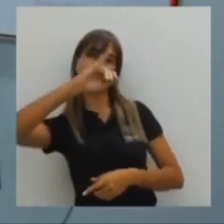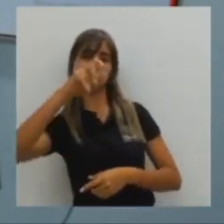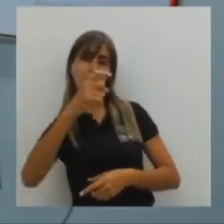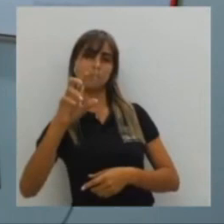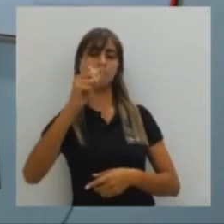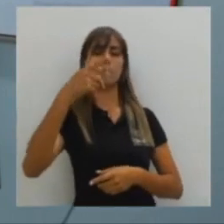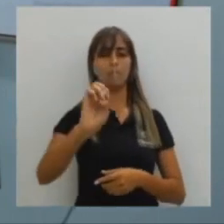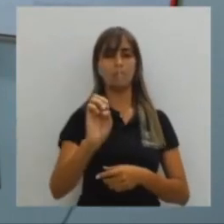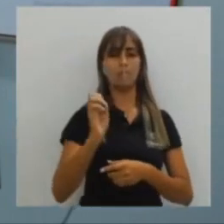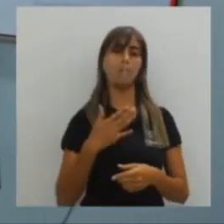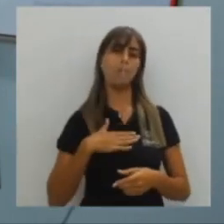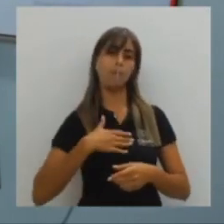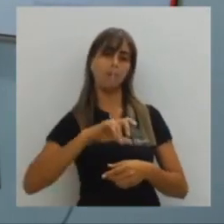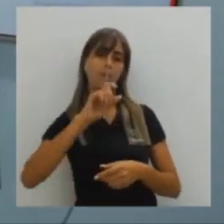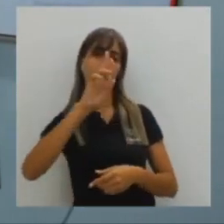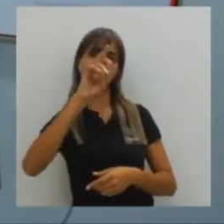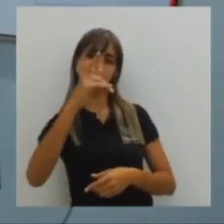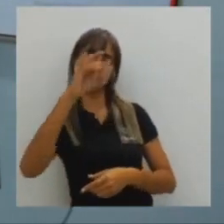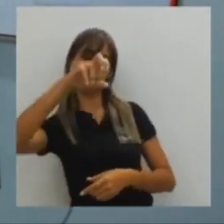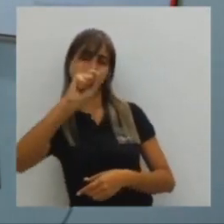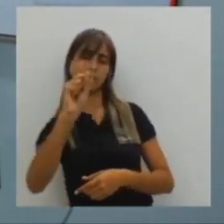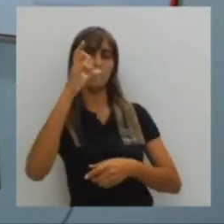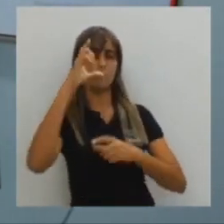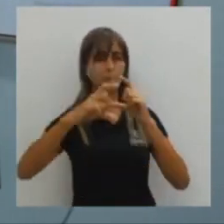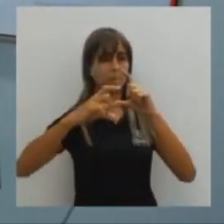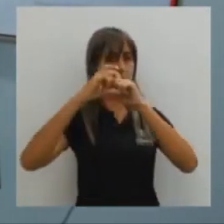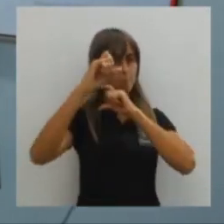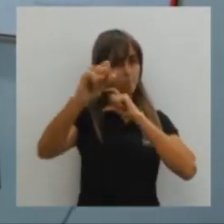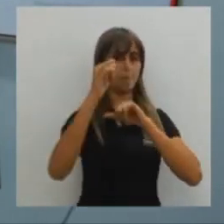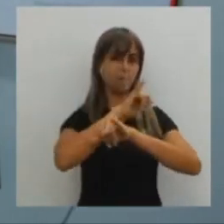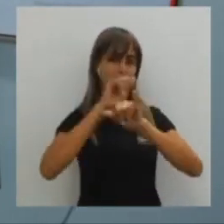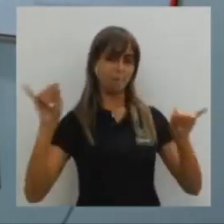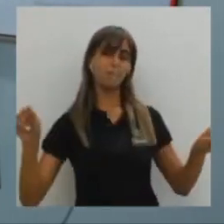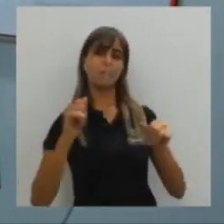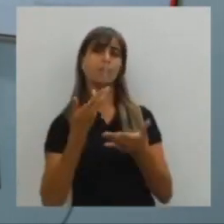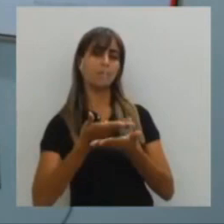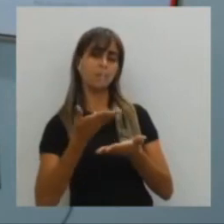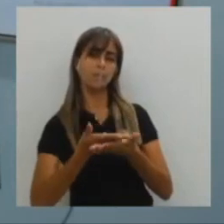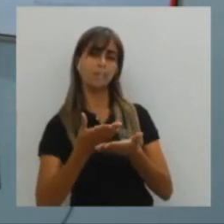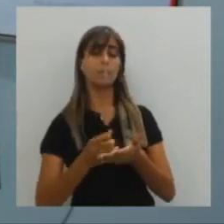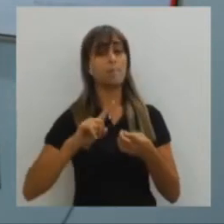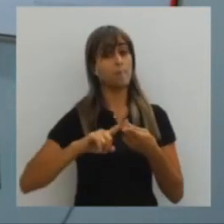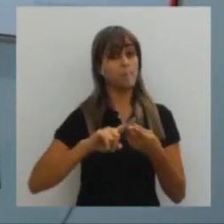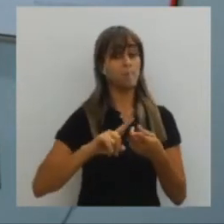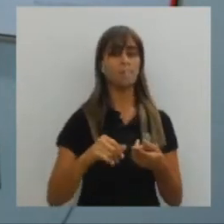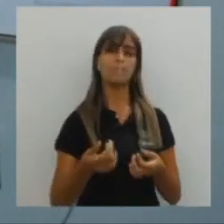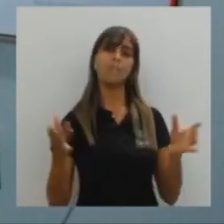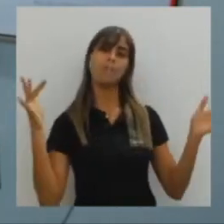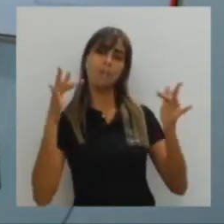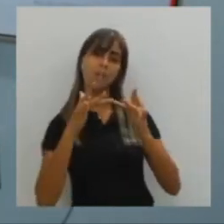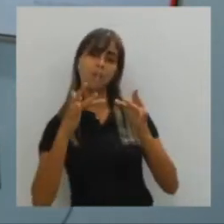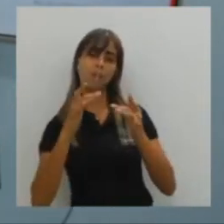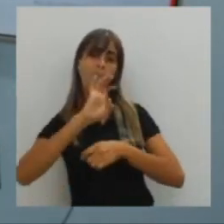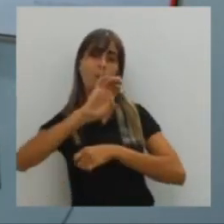@educa_pe. O meu Instagram é o @RafaelCardosoReal. E aí, aquele aviso de sempre, de todas as aulas, né? Além disso, a gente tem o Conecta Aí,